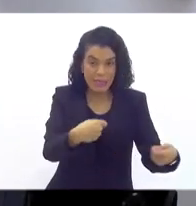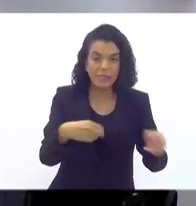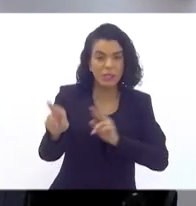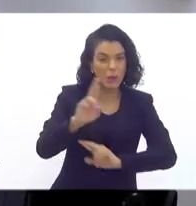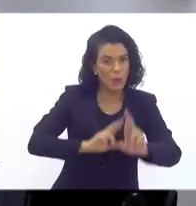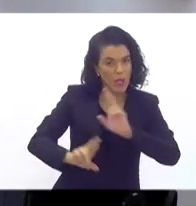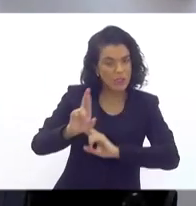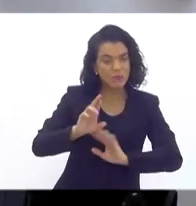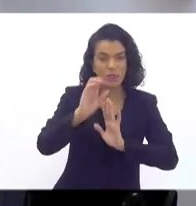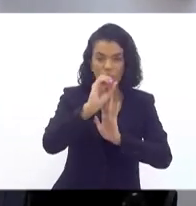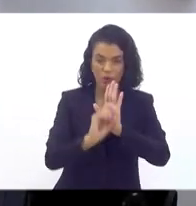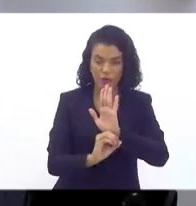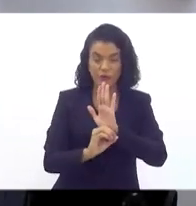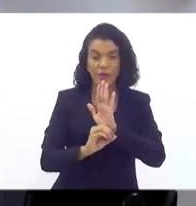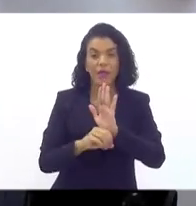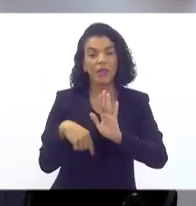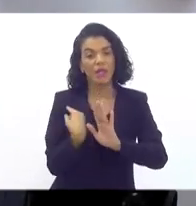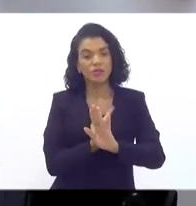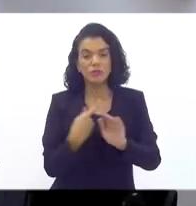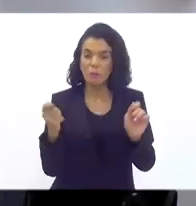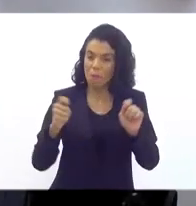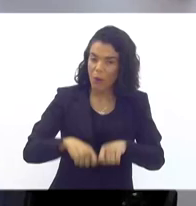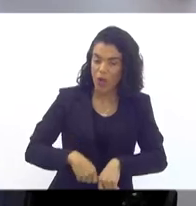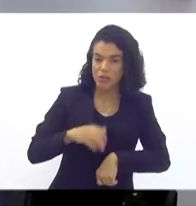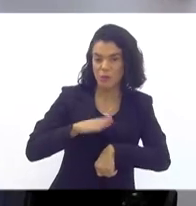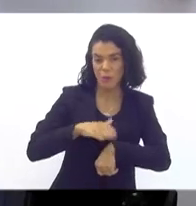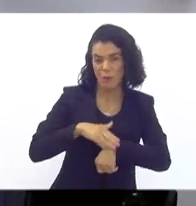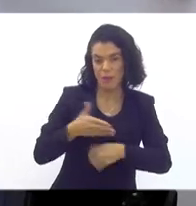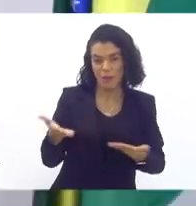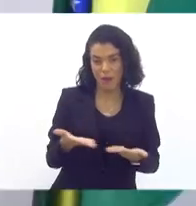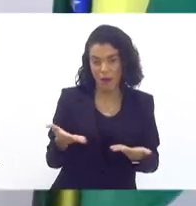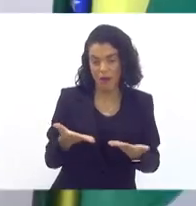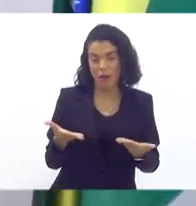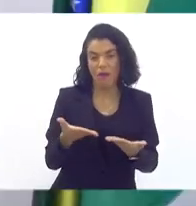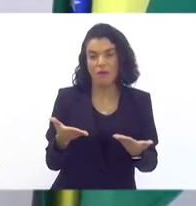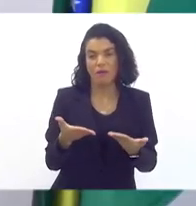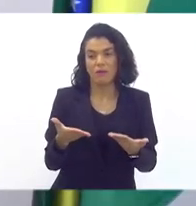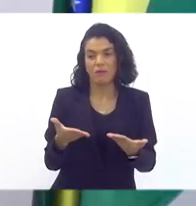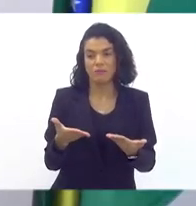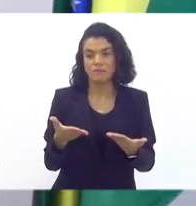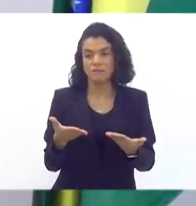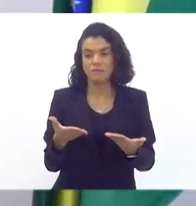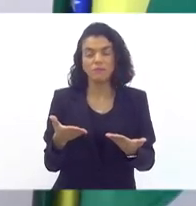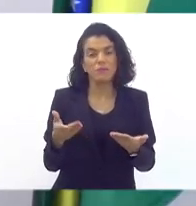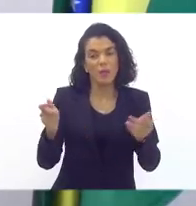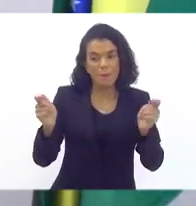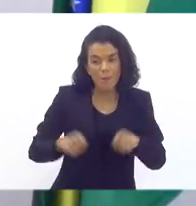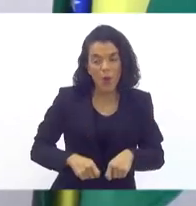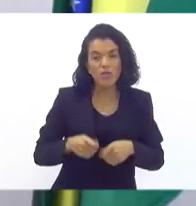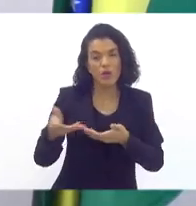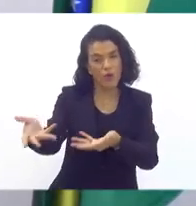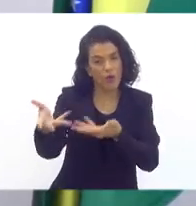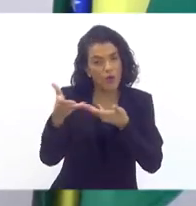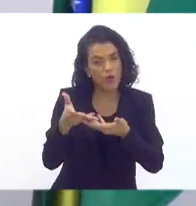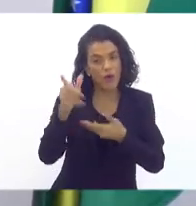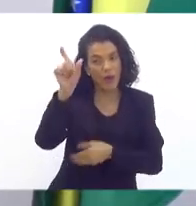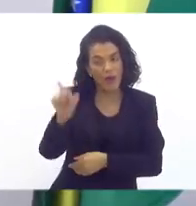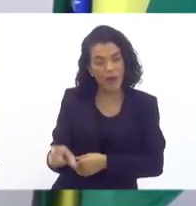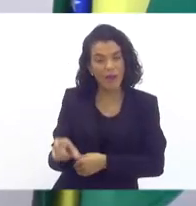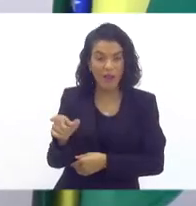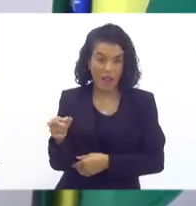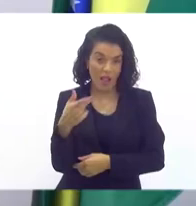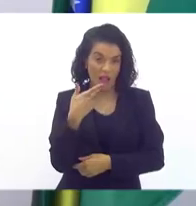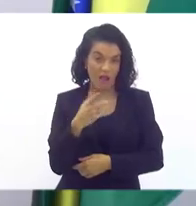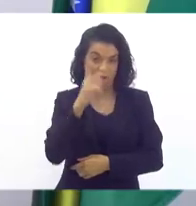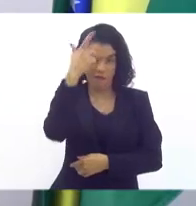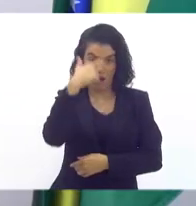resposta esse Ofício e que a gente possa por ocasião dessa audiência Deputado Dionísio Lins que a gente possa convocar esse cidadão já